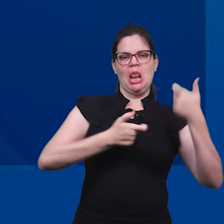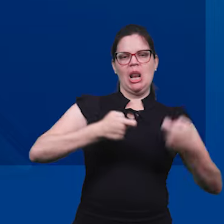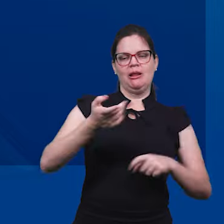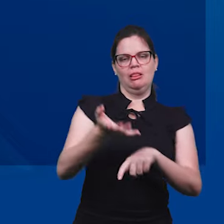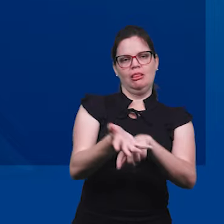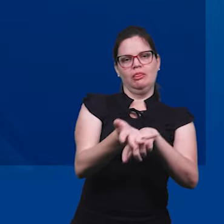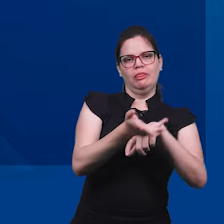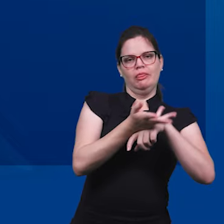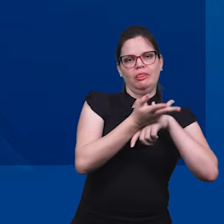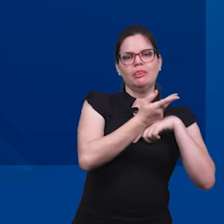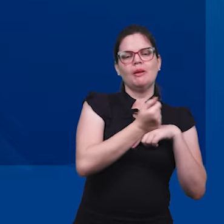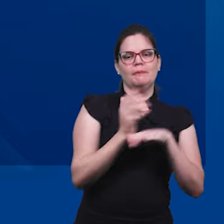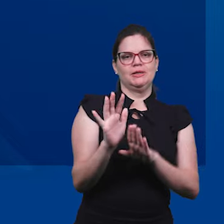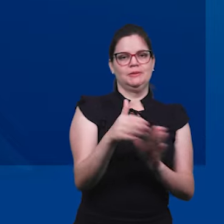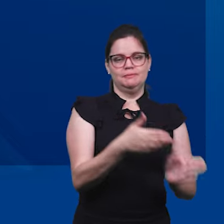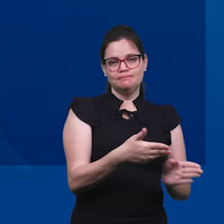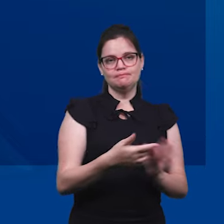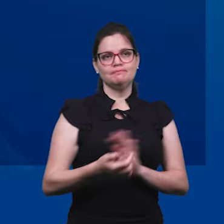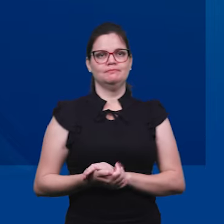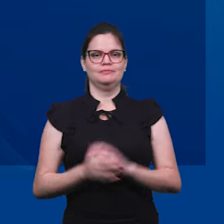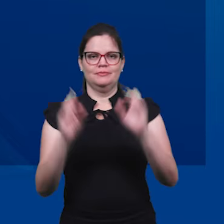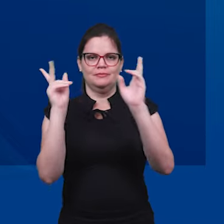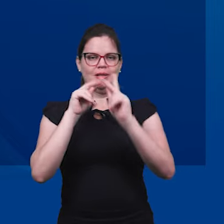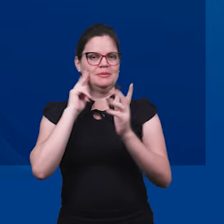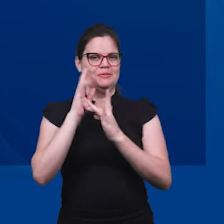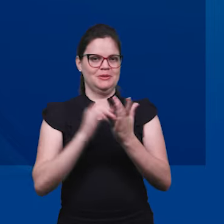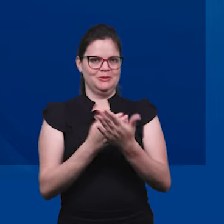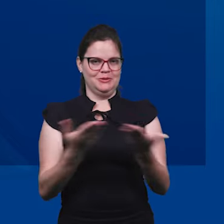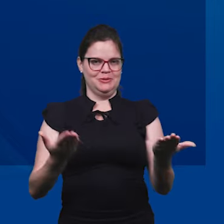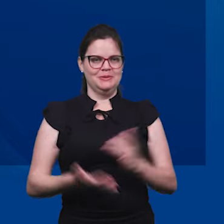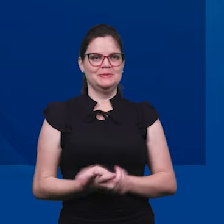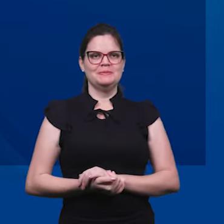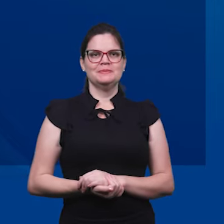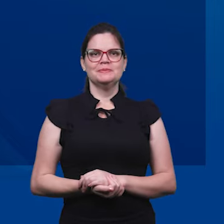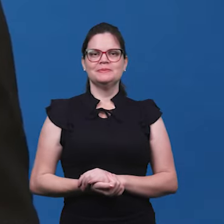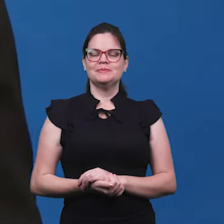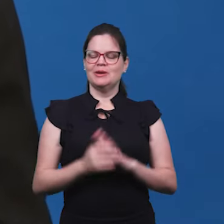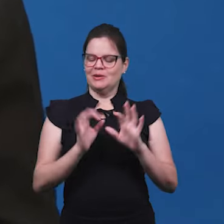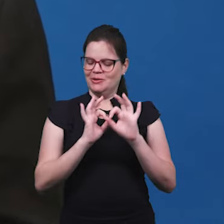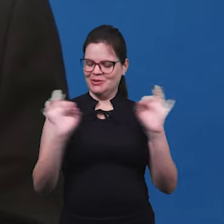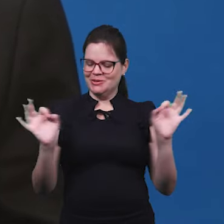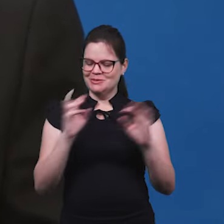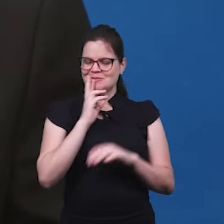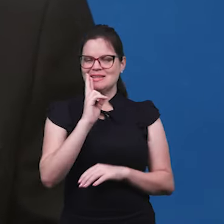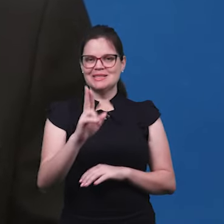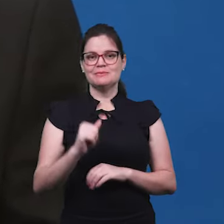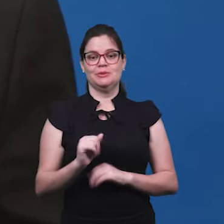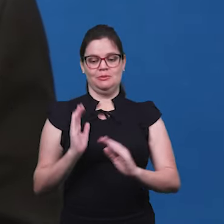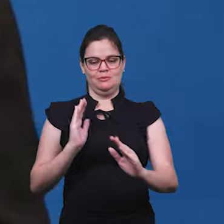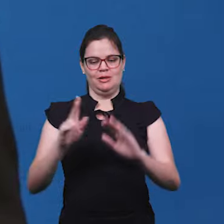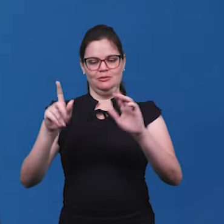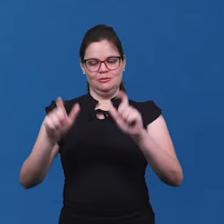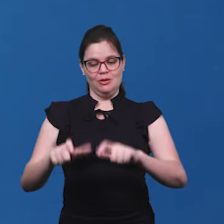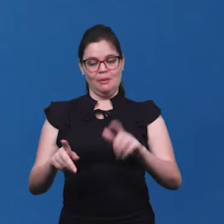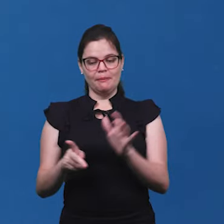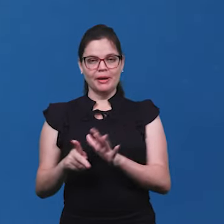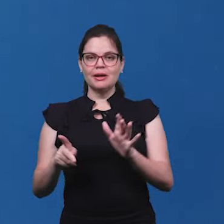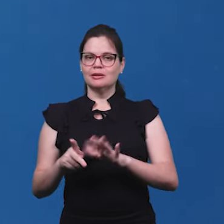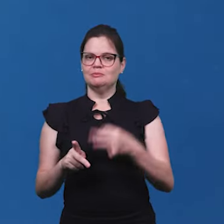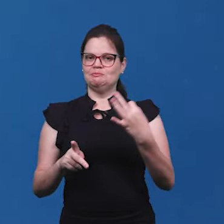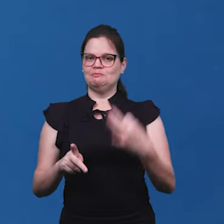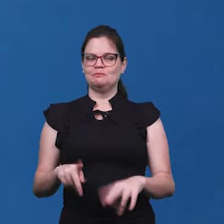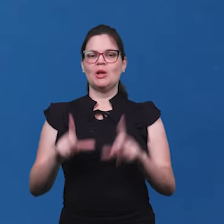perversas, para atraírem os discípulos após si. A paz do Senhor Jesus, irmãos. Muito bem, Axa. O período de Pérgamo foi exatamente